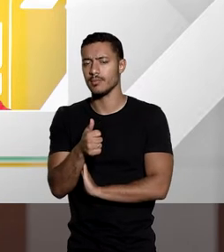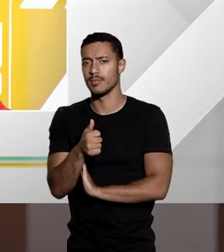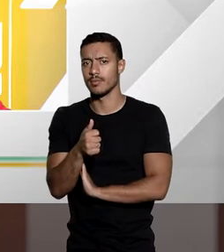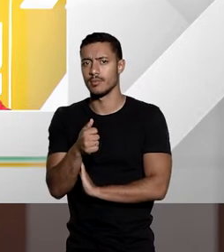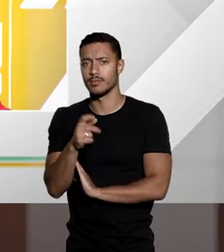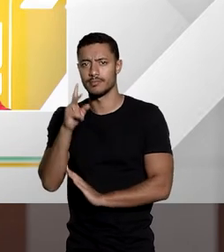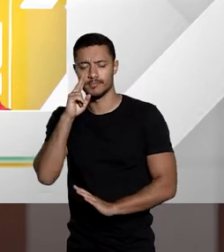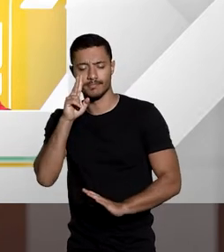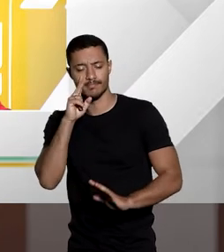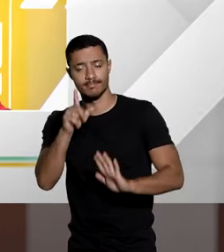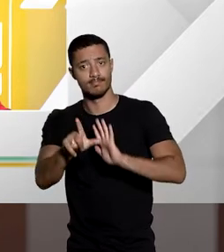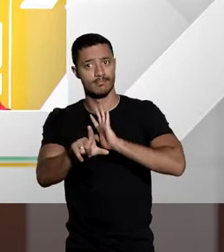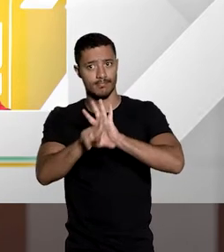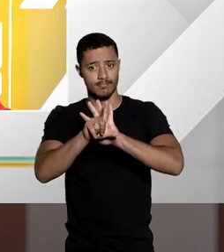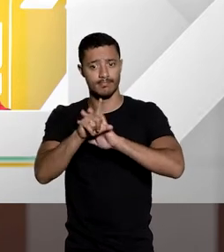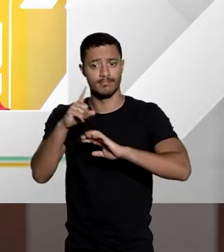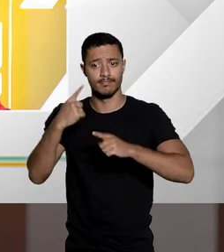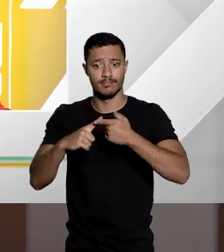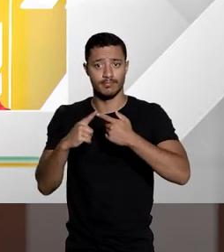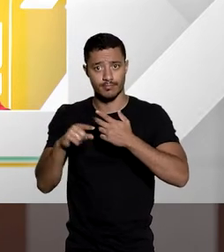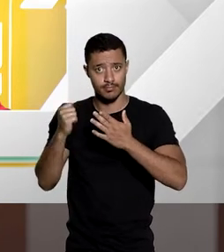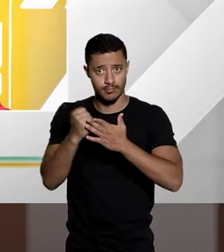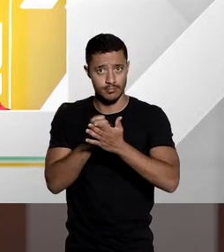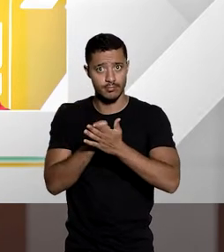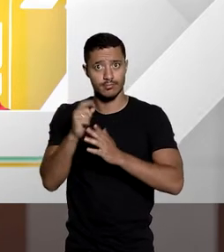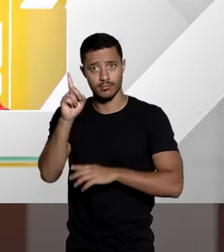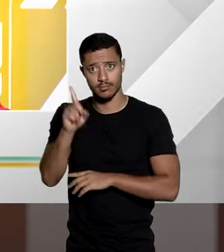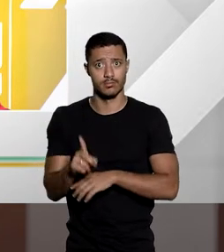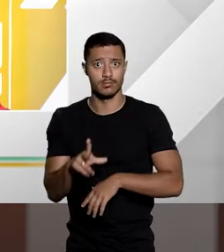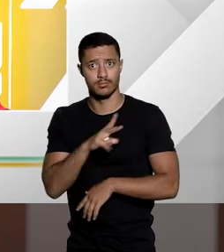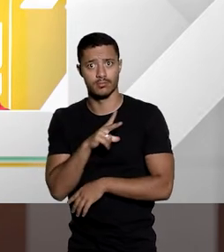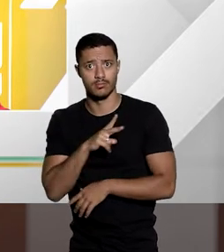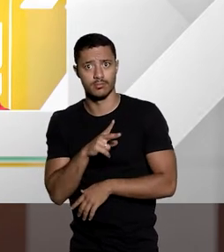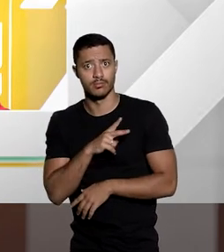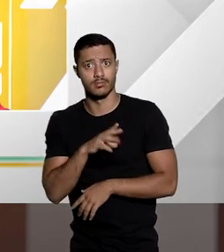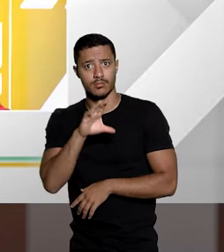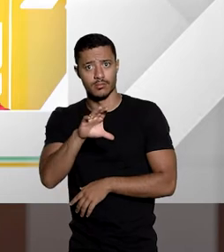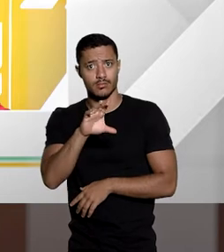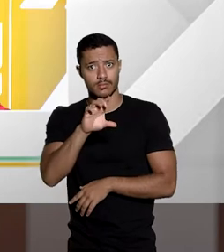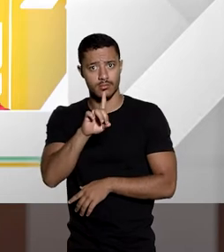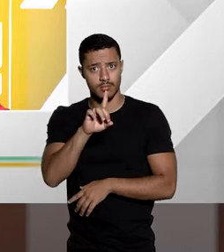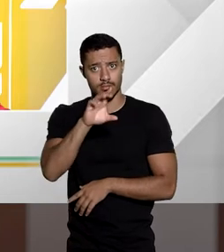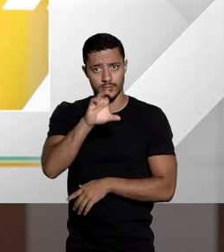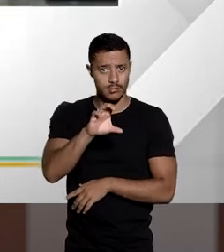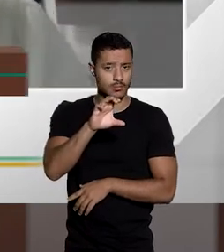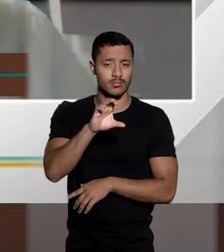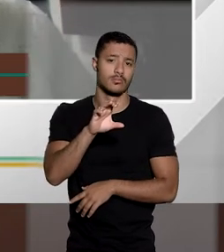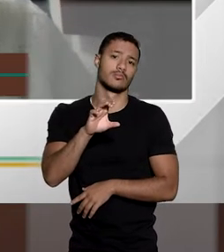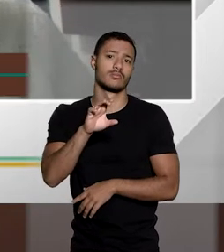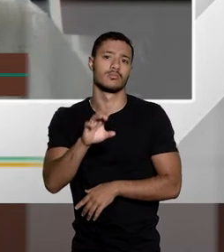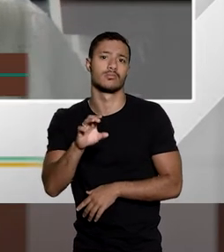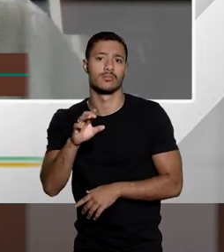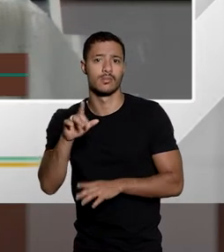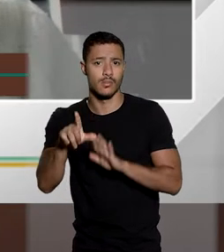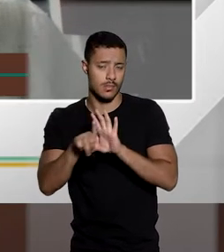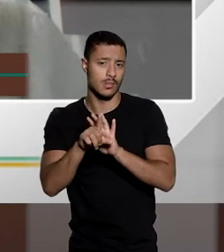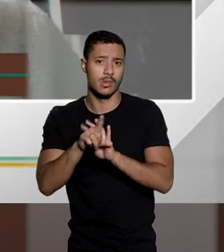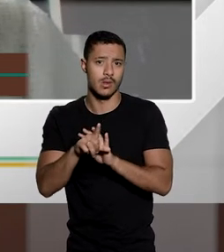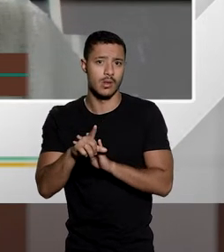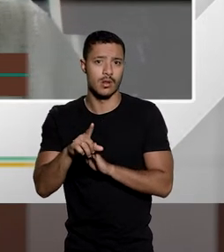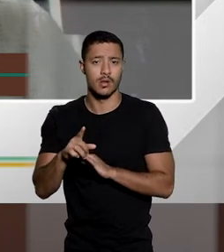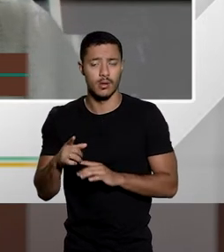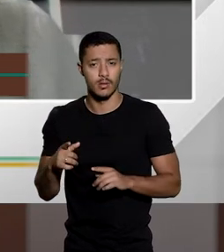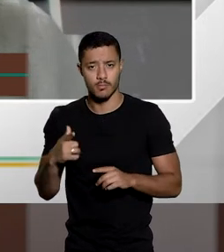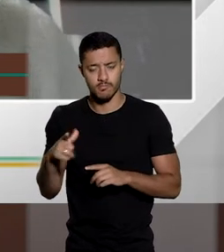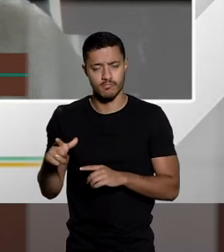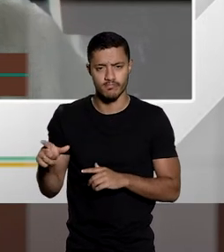regime jurídico, não é? Porque os contratos de direito privado são regidos pelo Código Civil, pelo Código Comercial e legislação comercial.